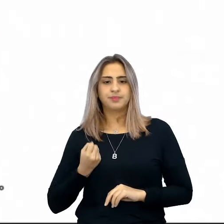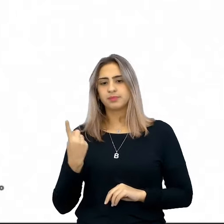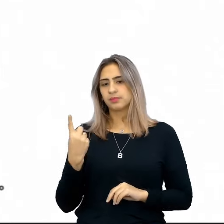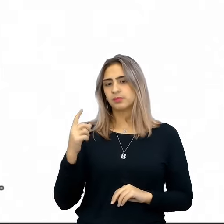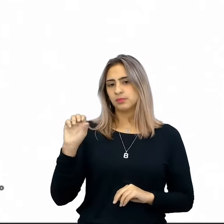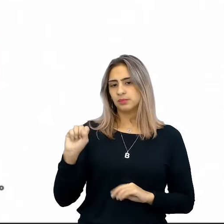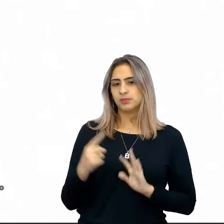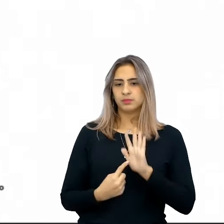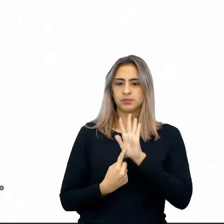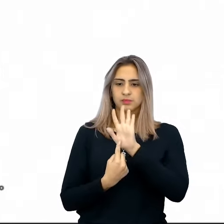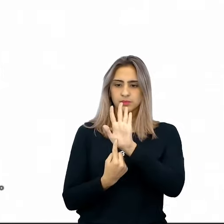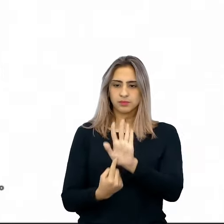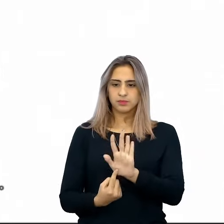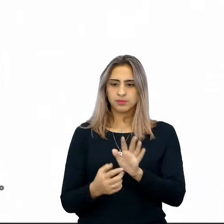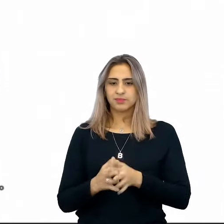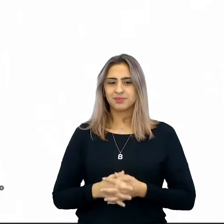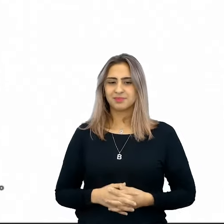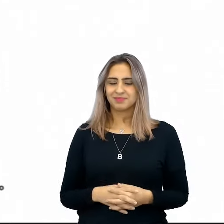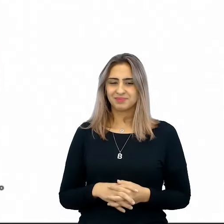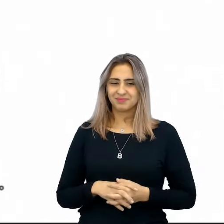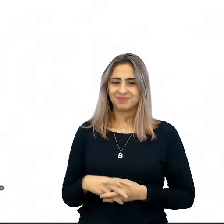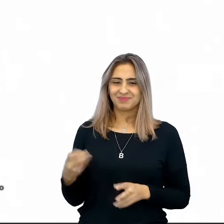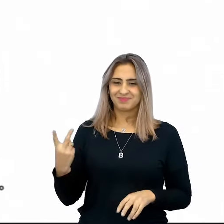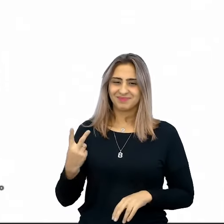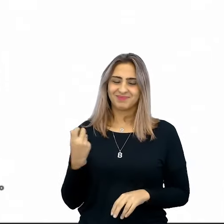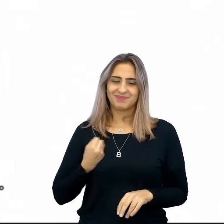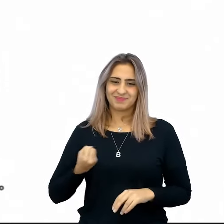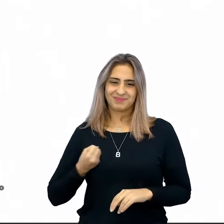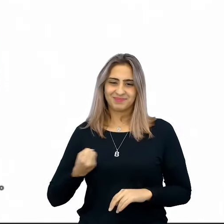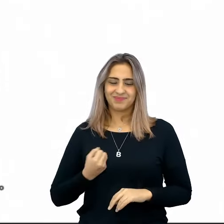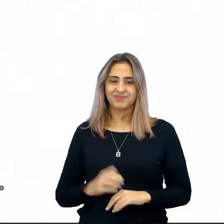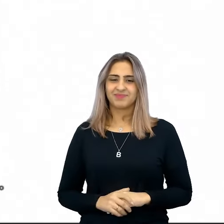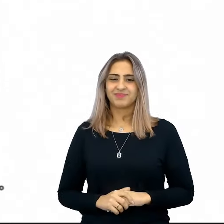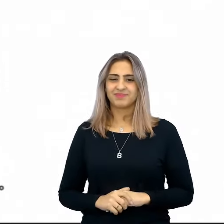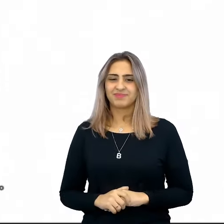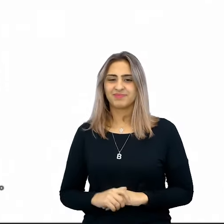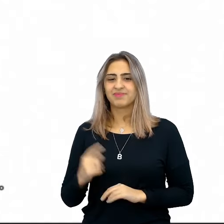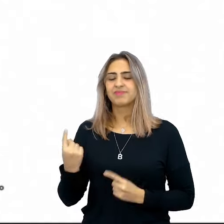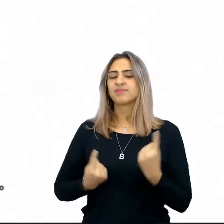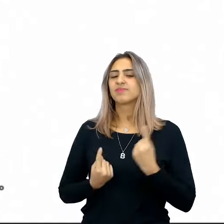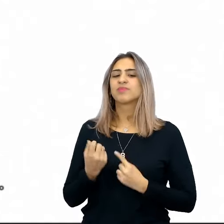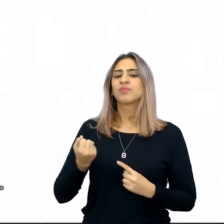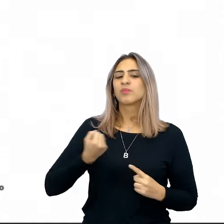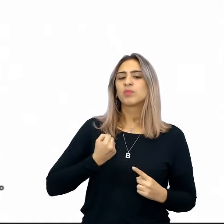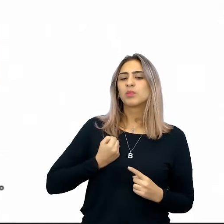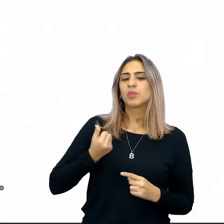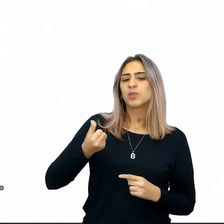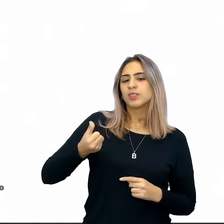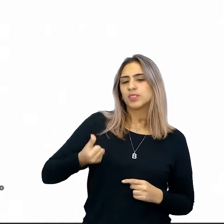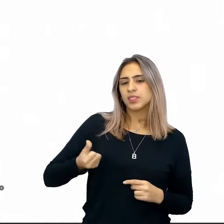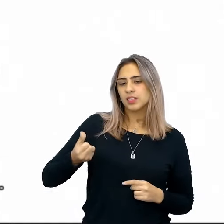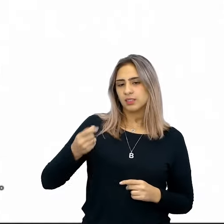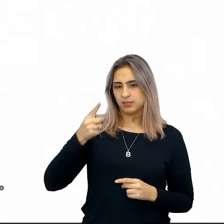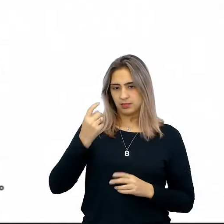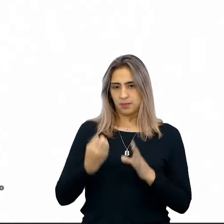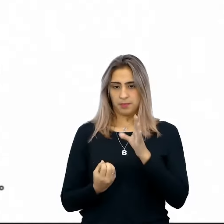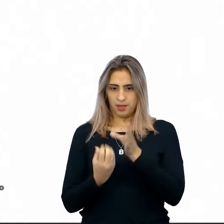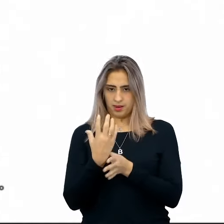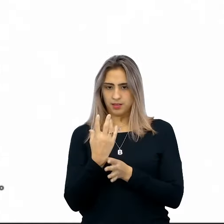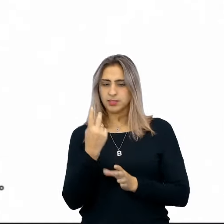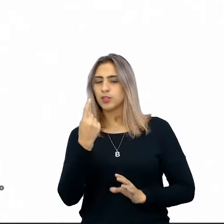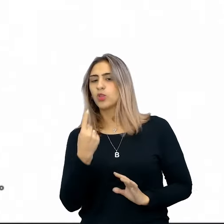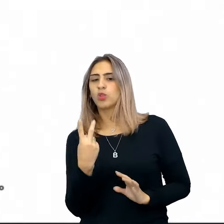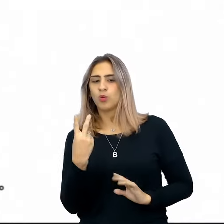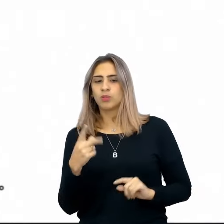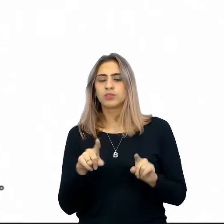né, demonstrando que ao aparecer dois números, né, no caso que aparece aí o número 6 e o número 12,